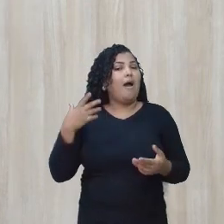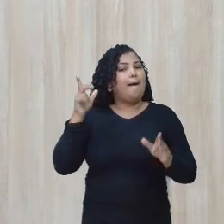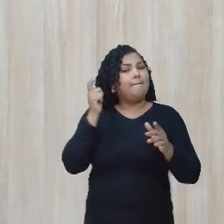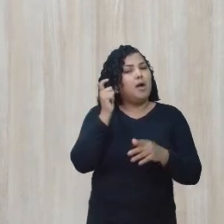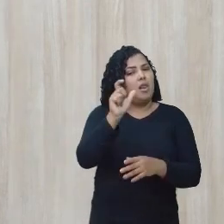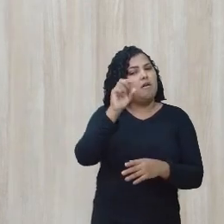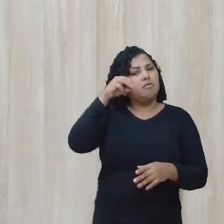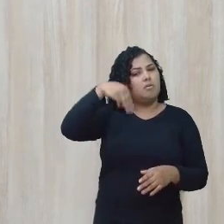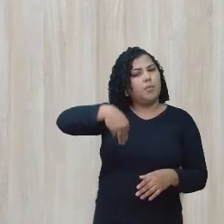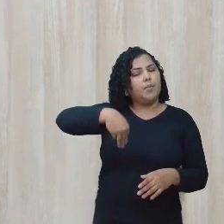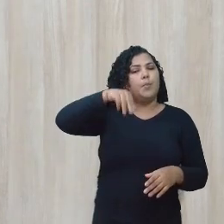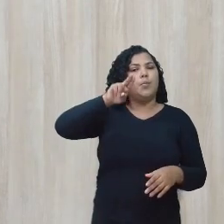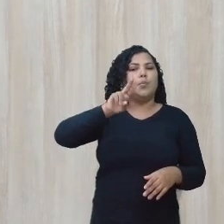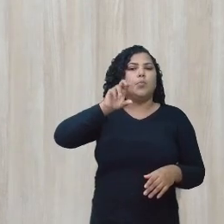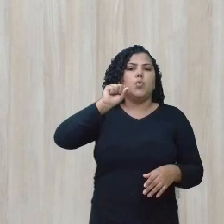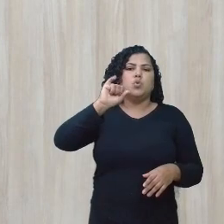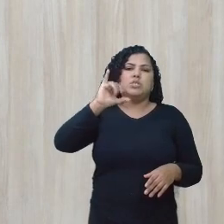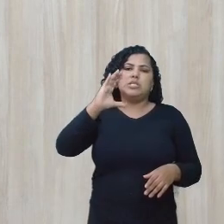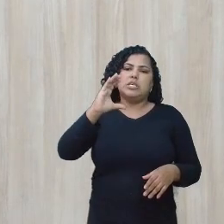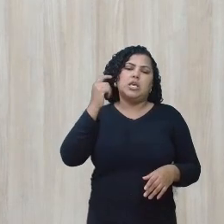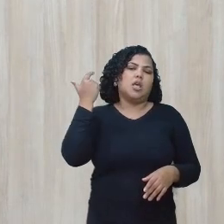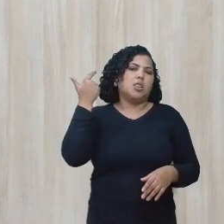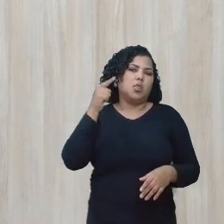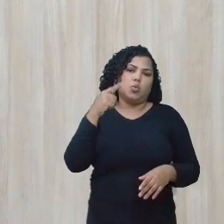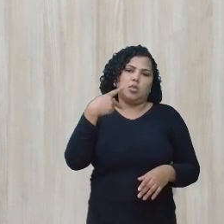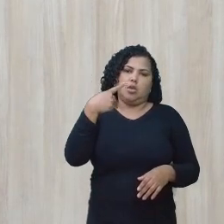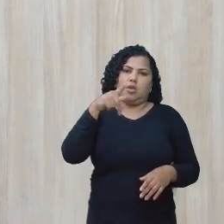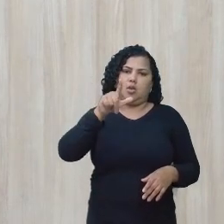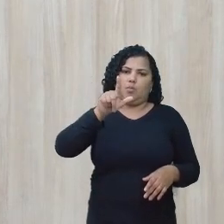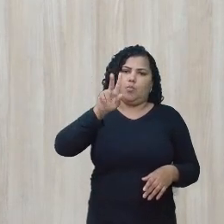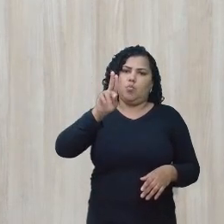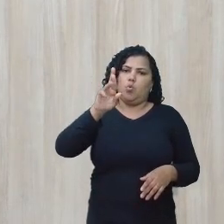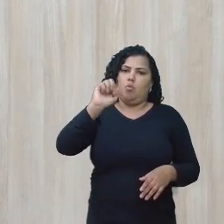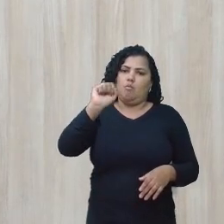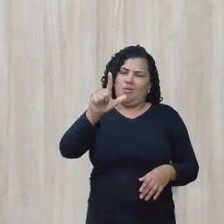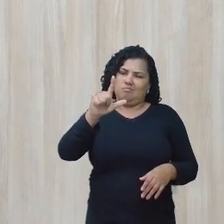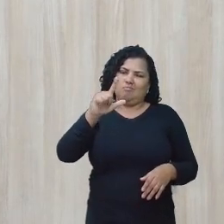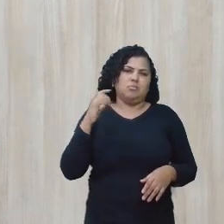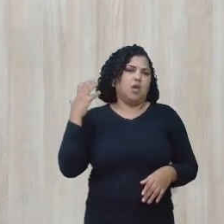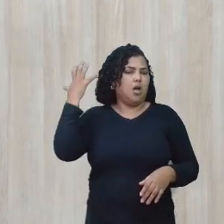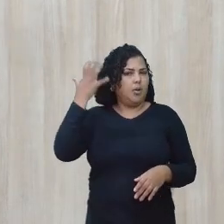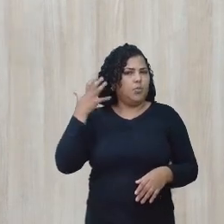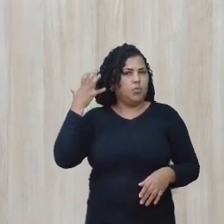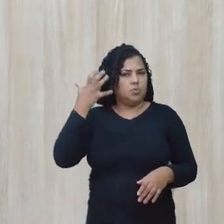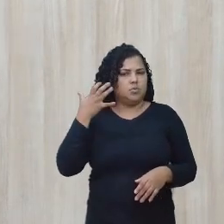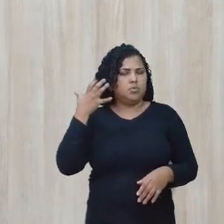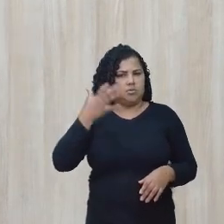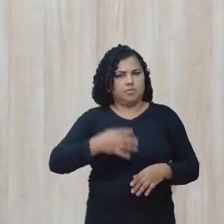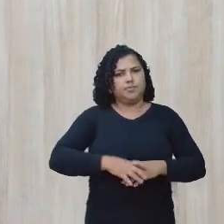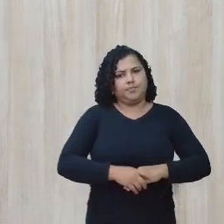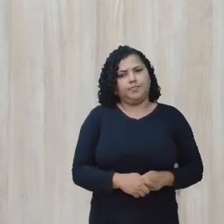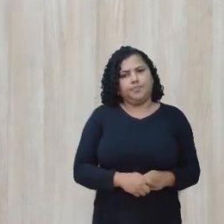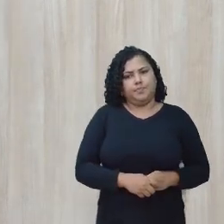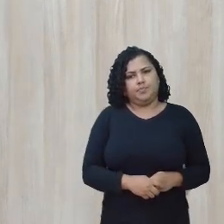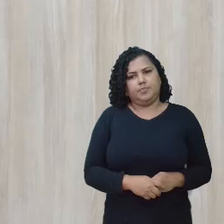classificação daquela arte. Então não existe a palavra musics. Existe songs. E a palavra singular,